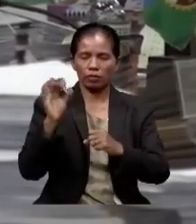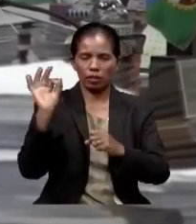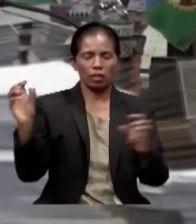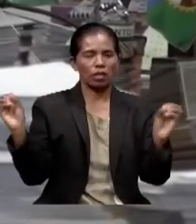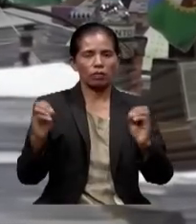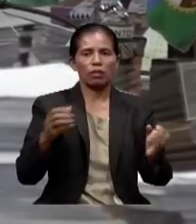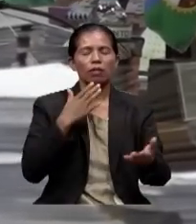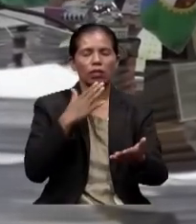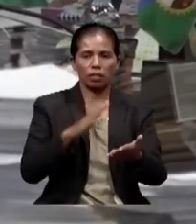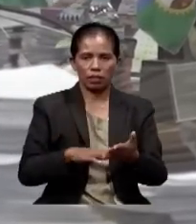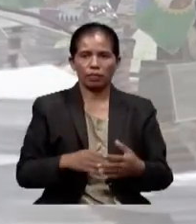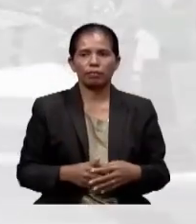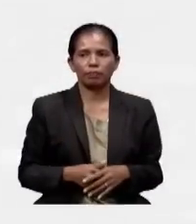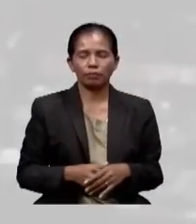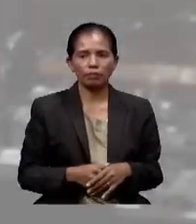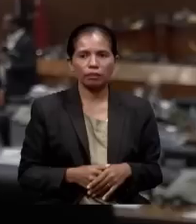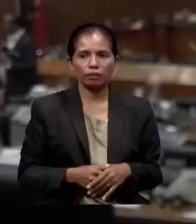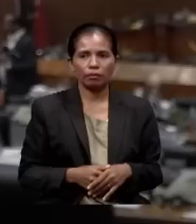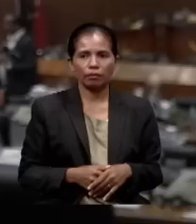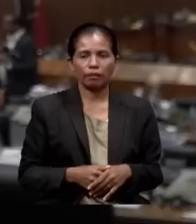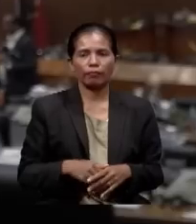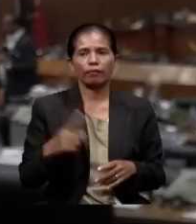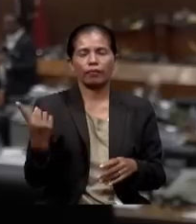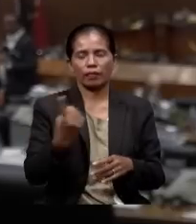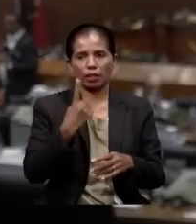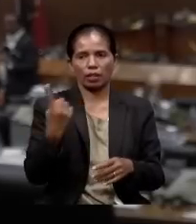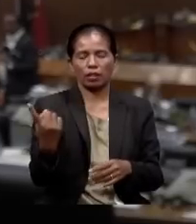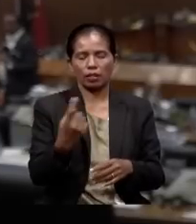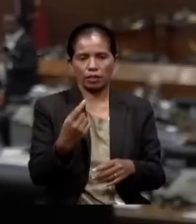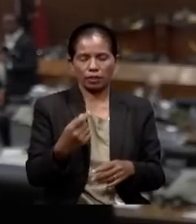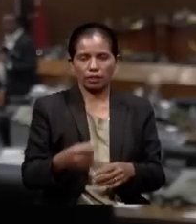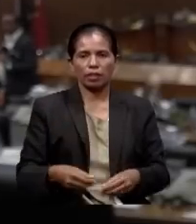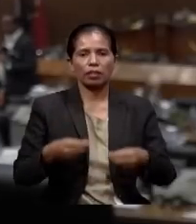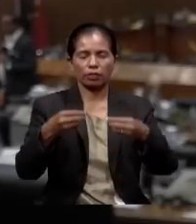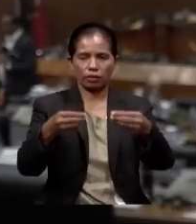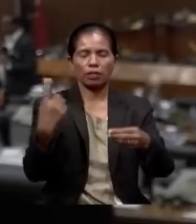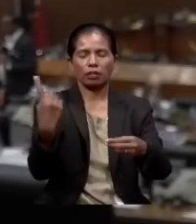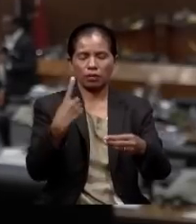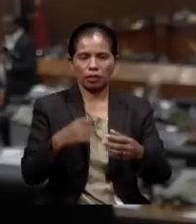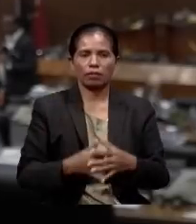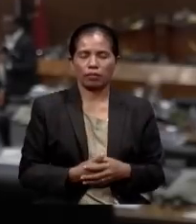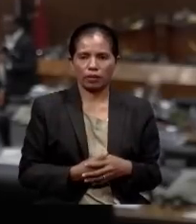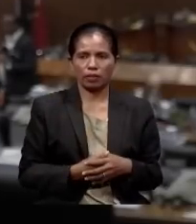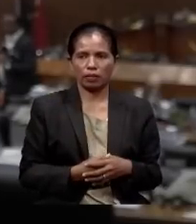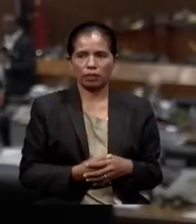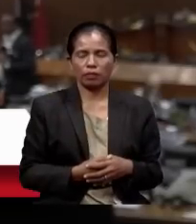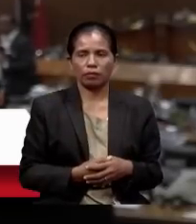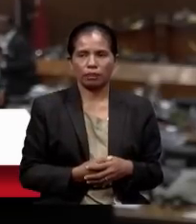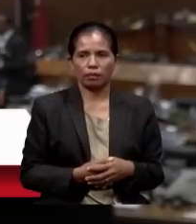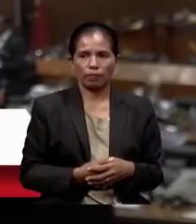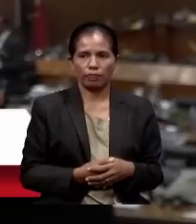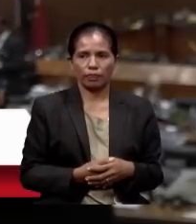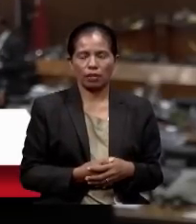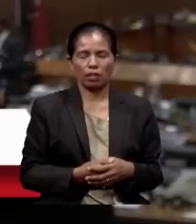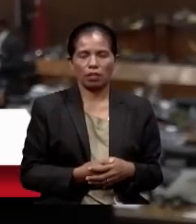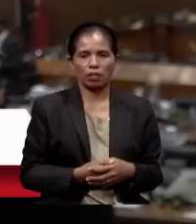Nebema Kiham. Plataforma na fati, plataforma ne baro ne, ne kan be katus ni